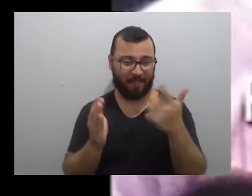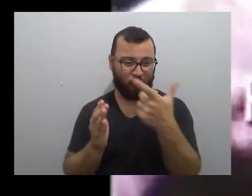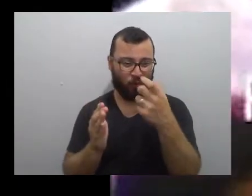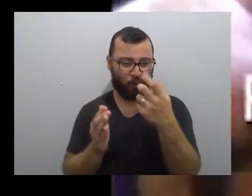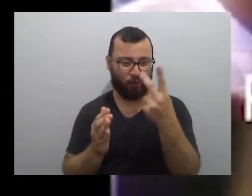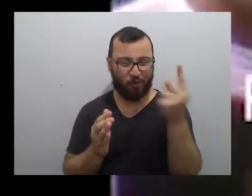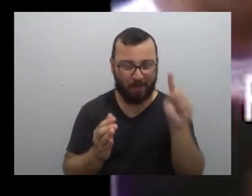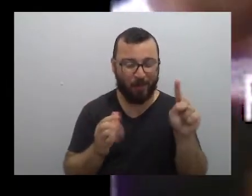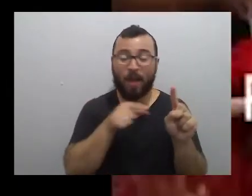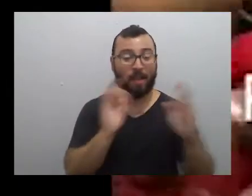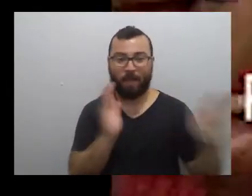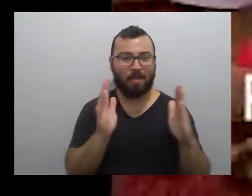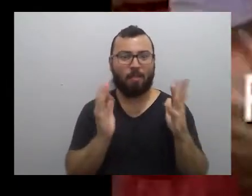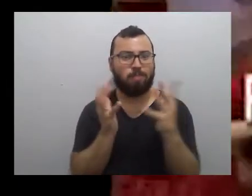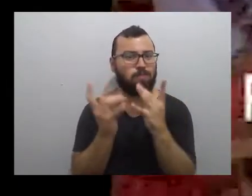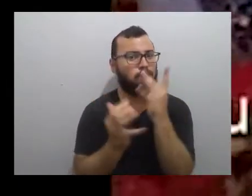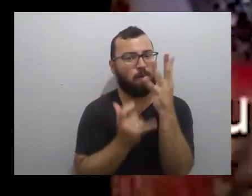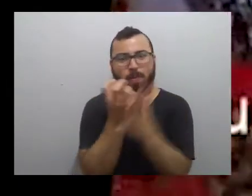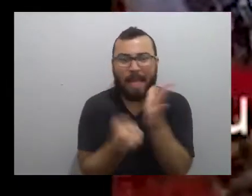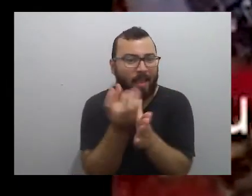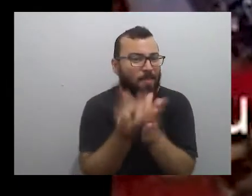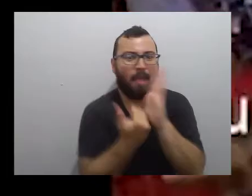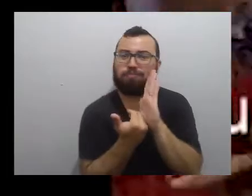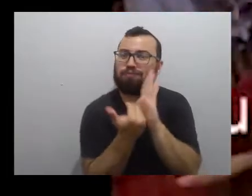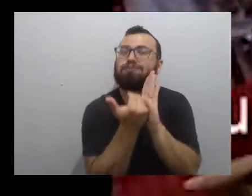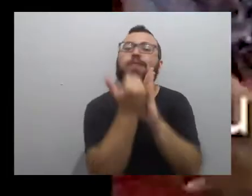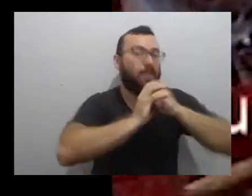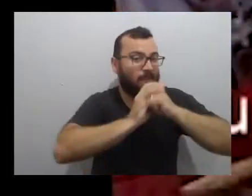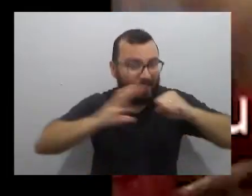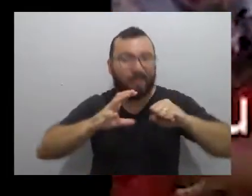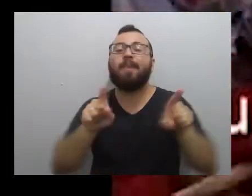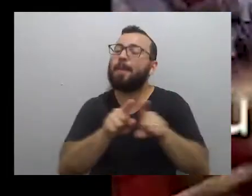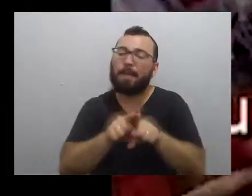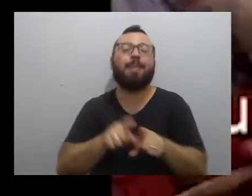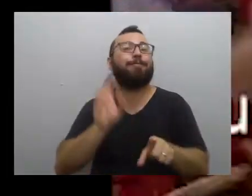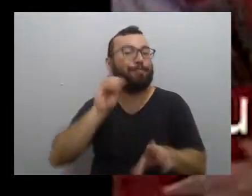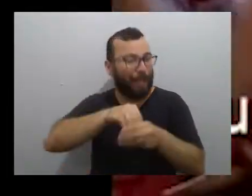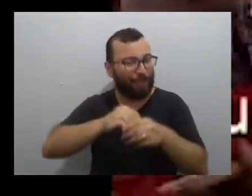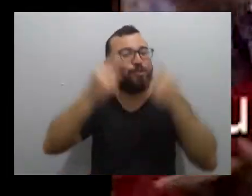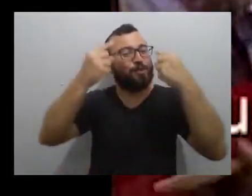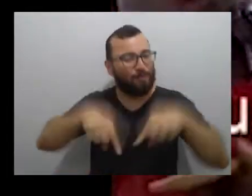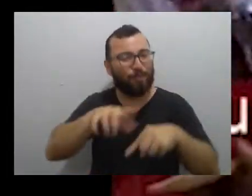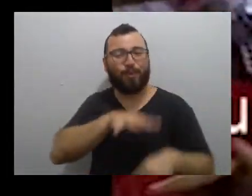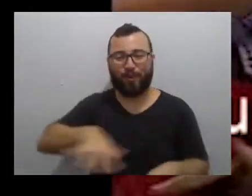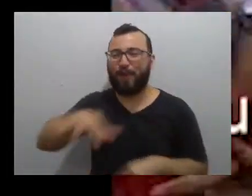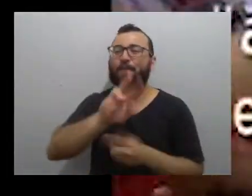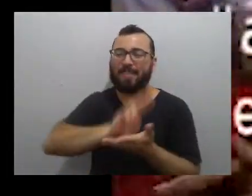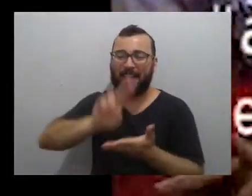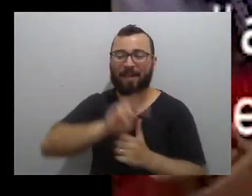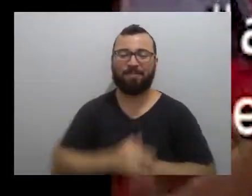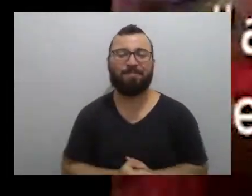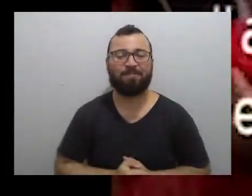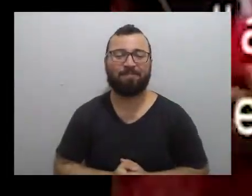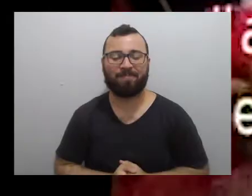Em 2007, o então presidente Luiz Inácio Lula da Silva criou o Programa de Apoio a Planos de Reestruturação e